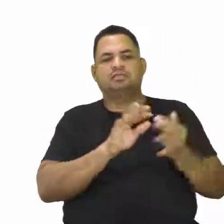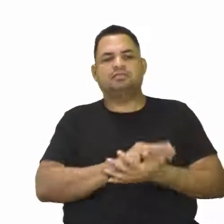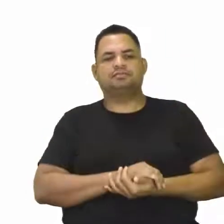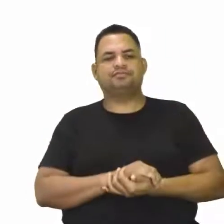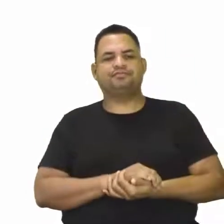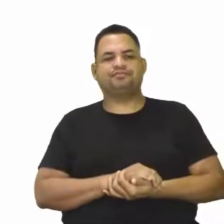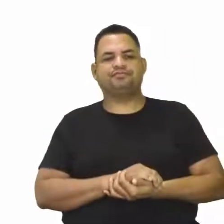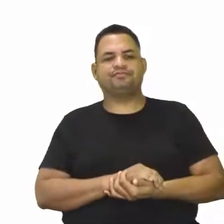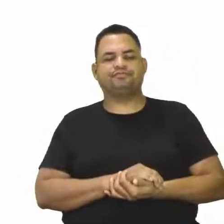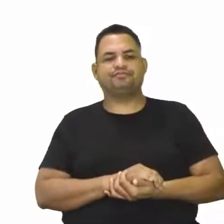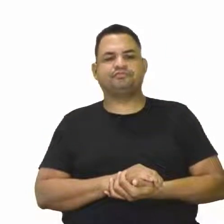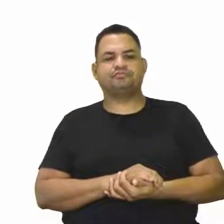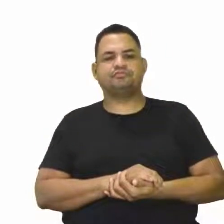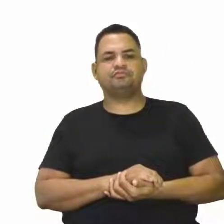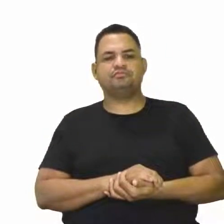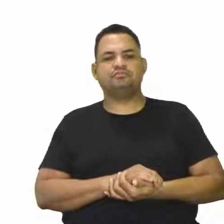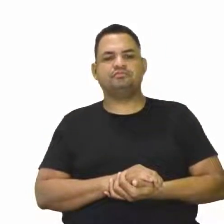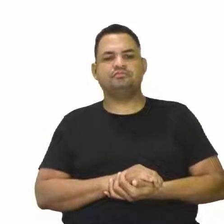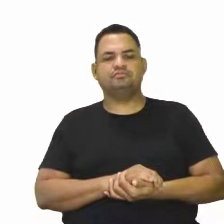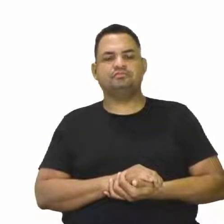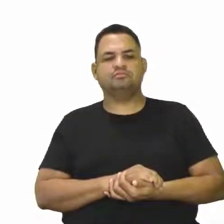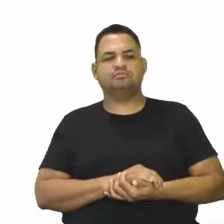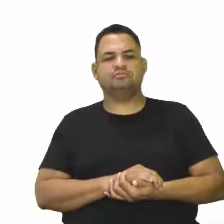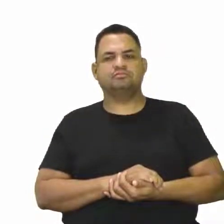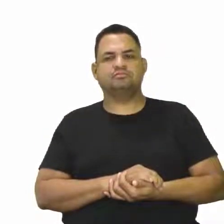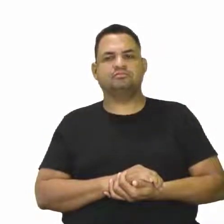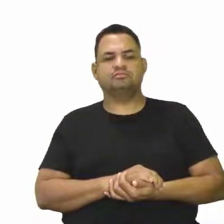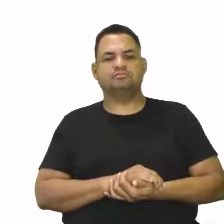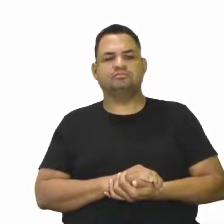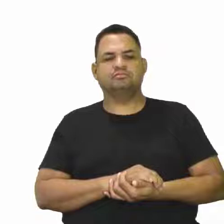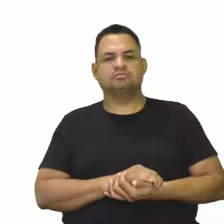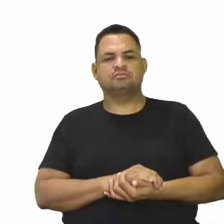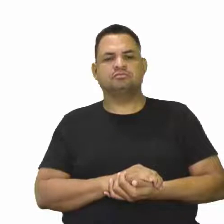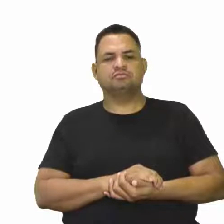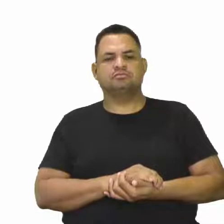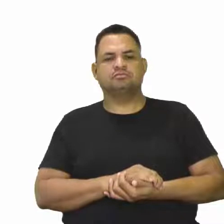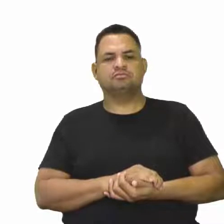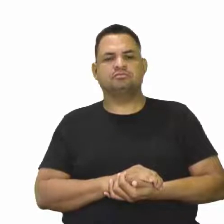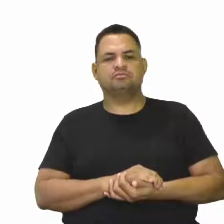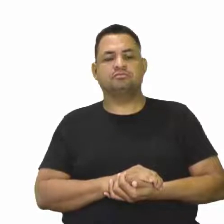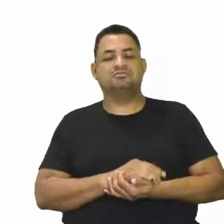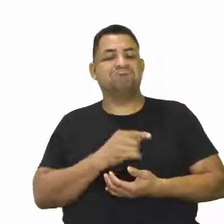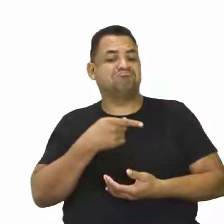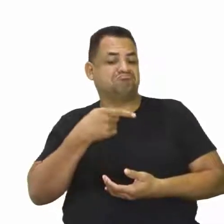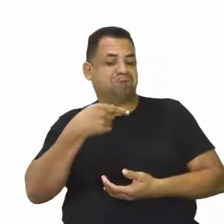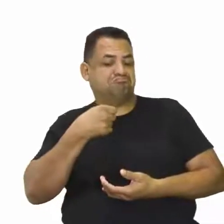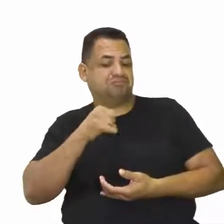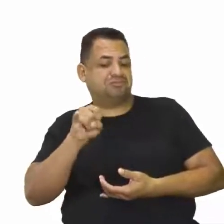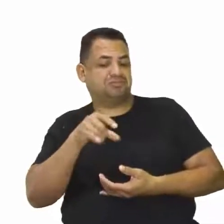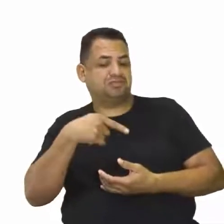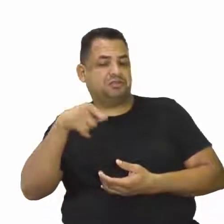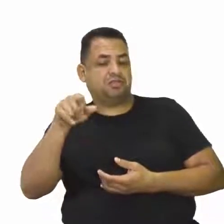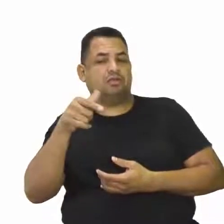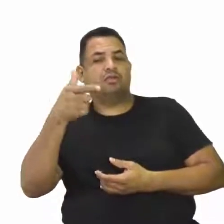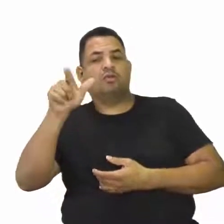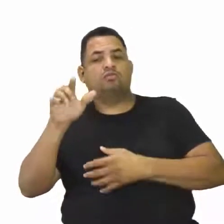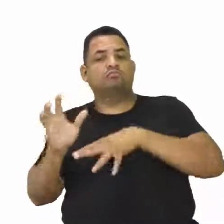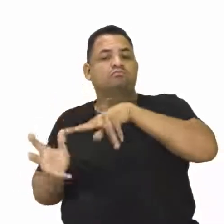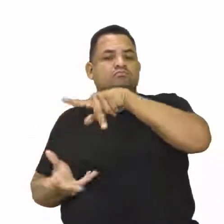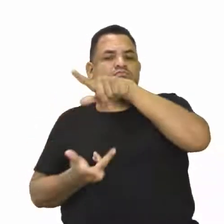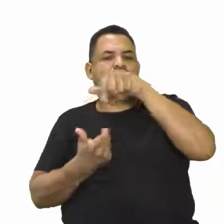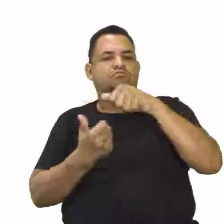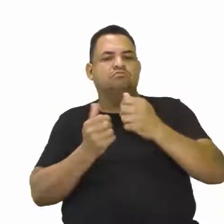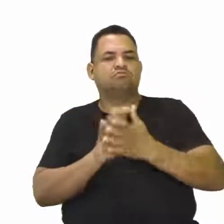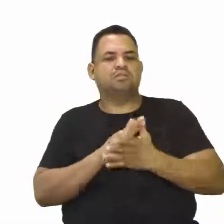fue al otro mundo, es decir, se morreu. Se foi ao outro mundo, quer